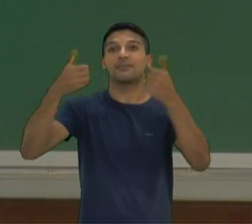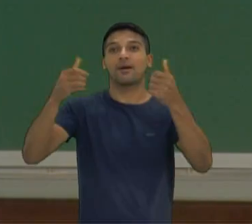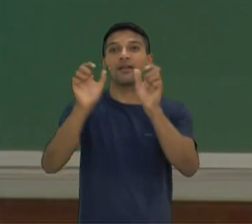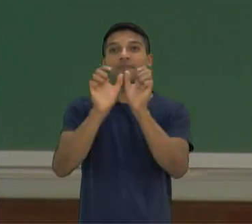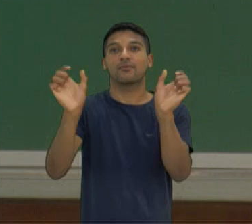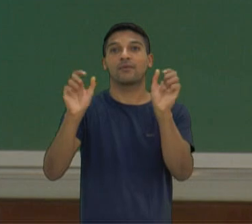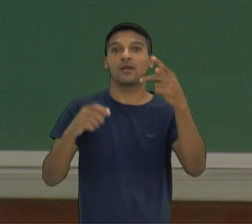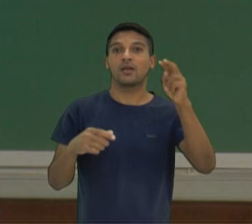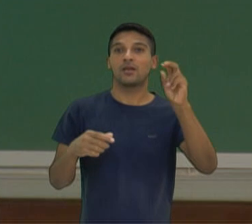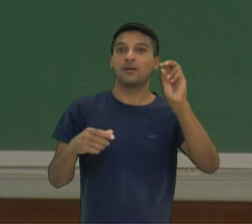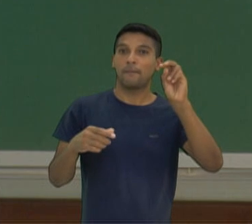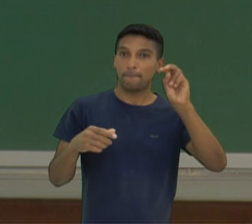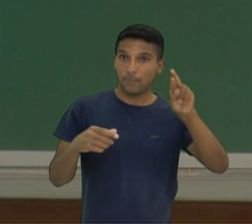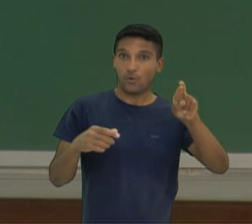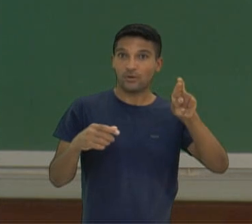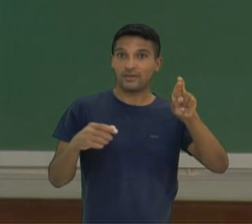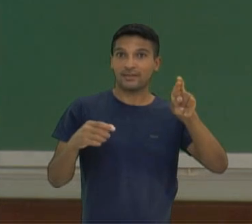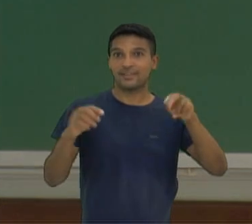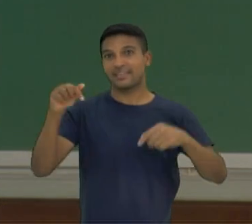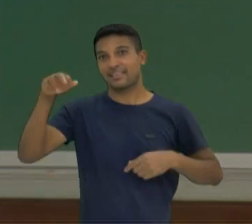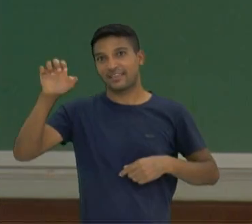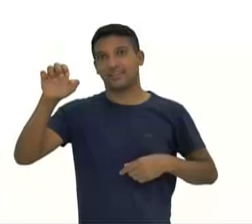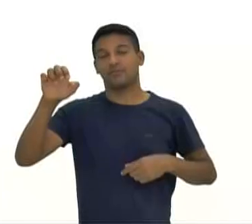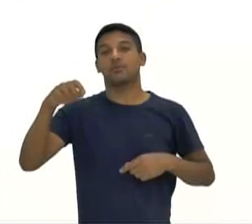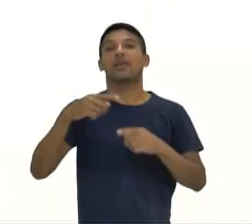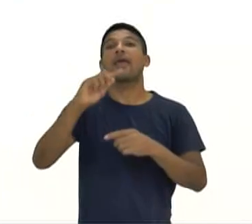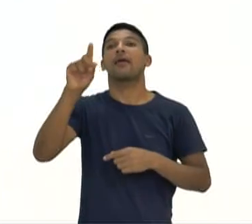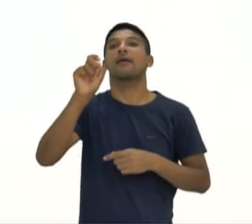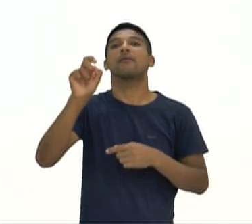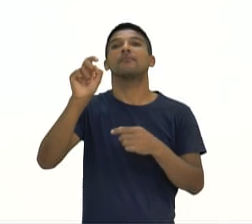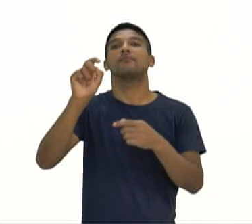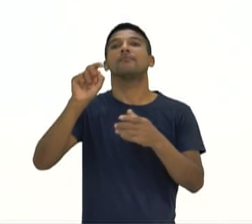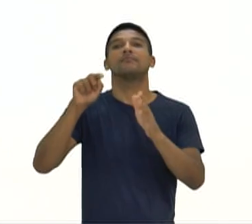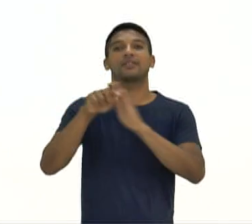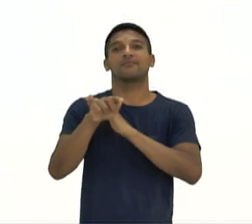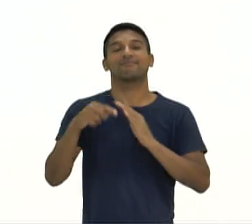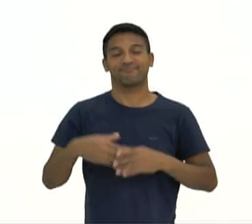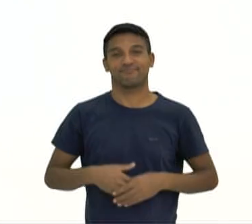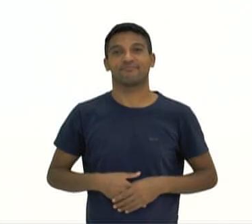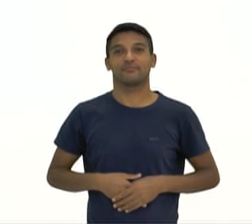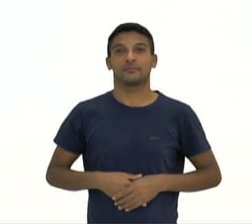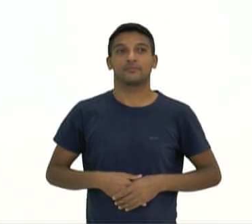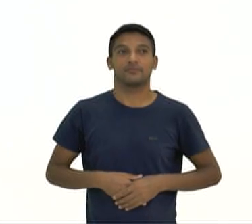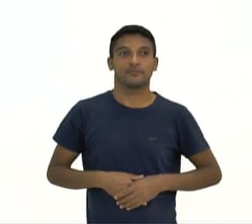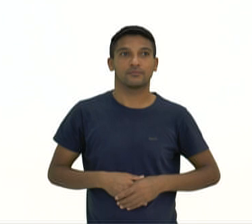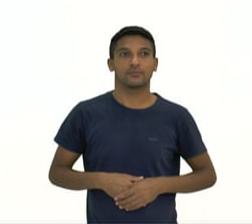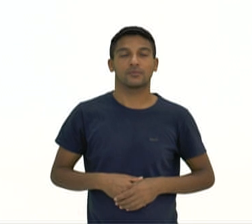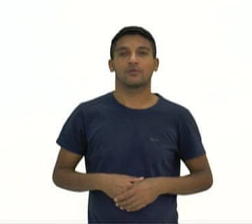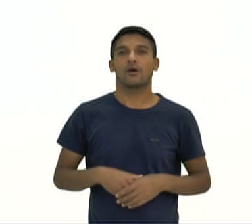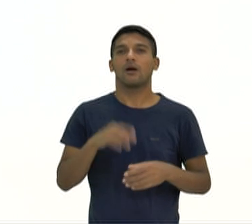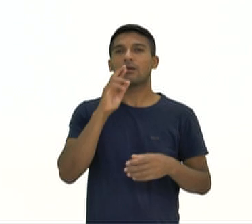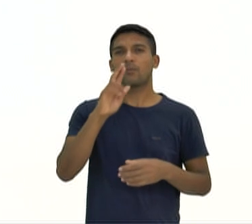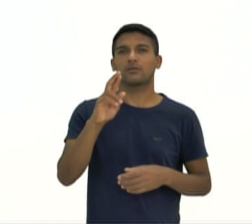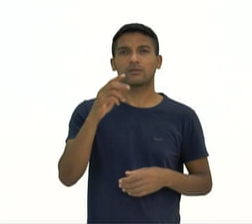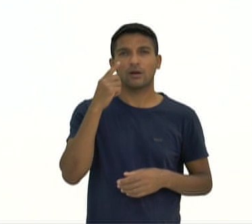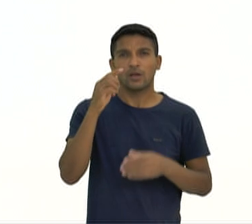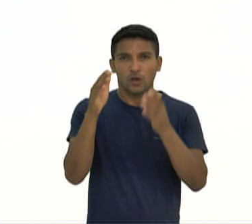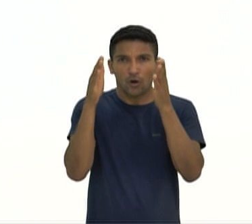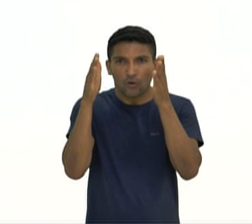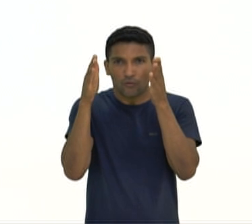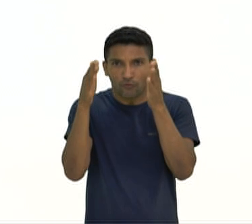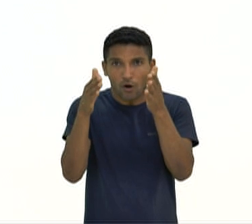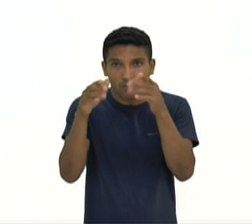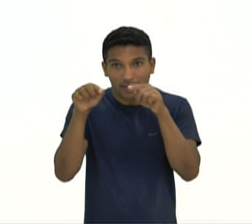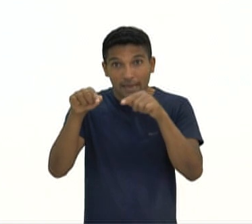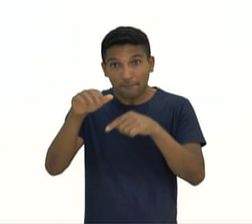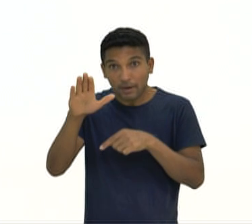hein? Qual a resposta? O enfoque se encontra mais nas respostas, pois nelas o entrevistado retoma a